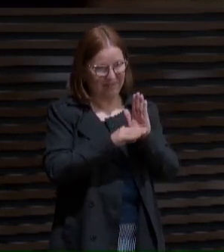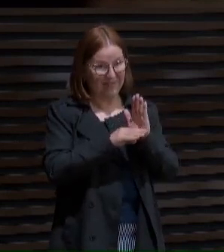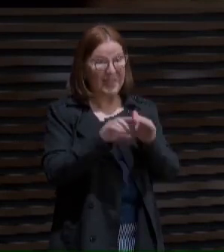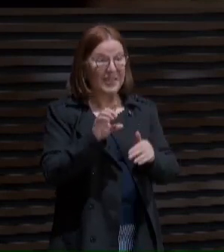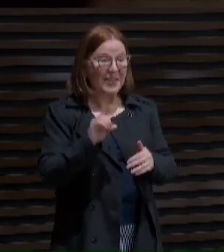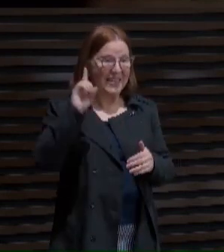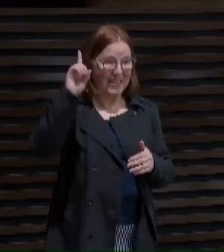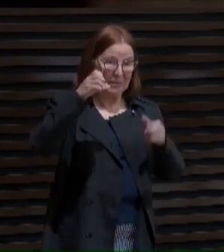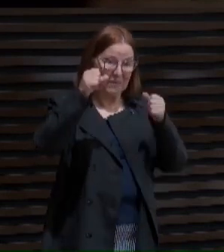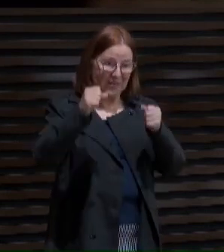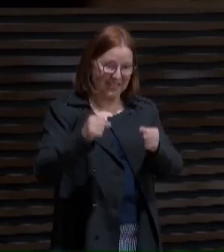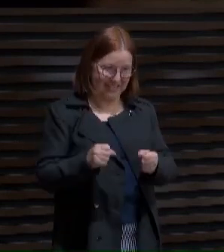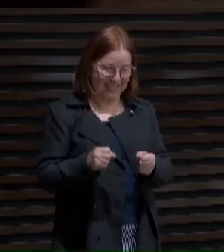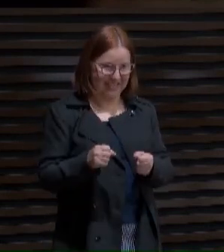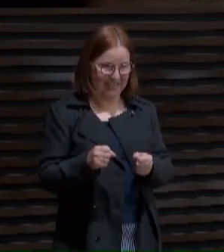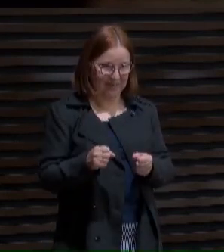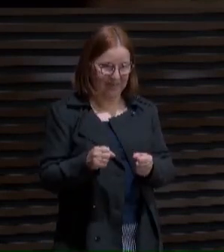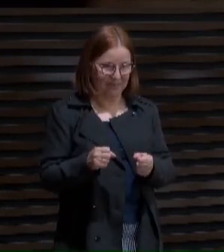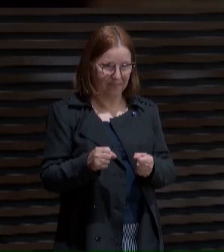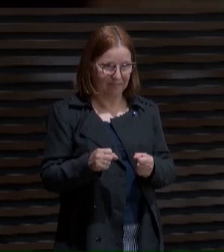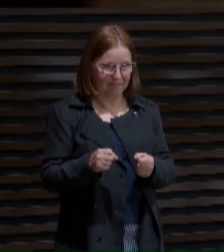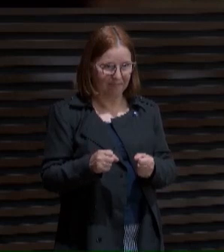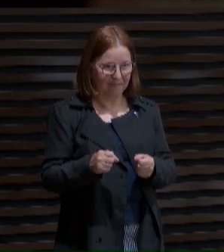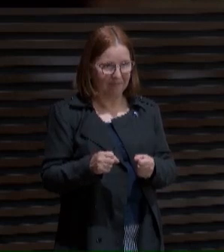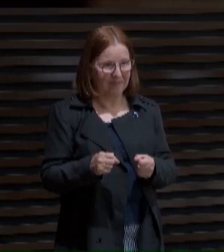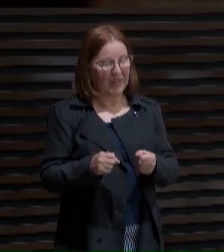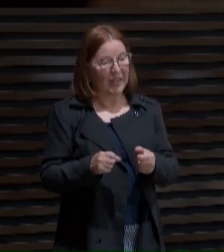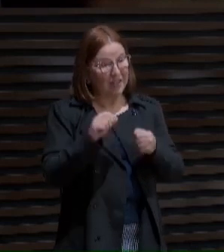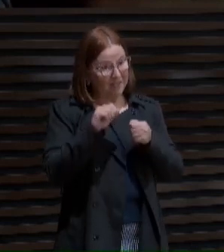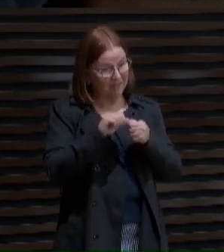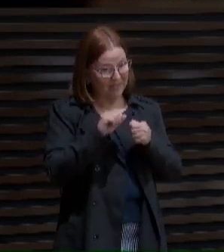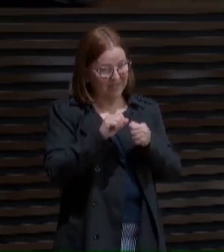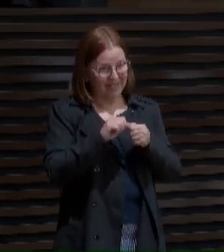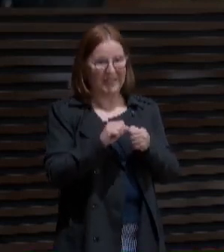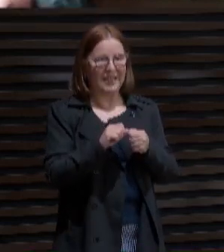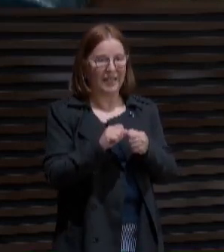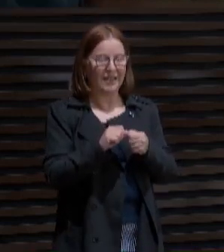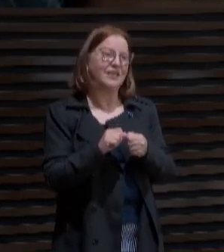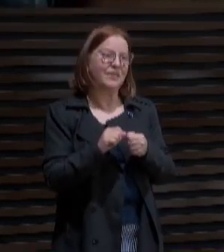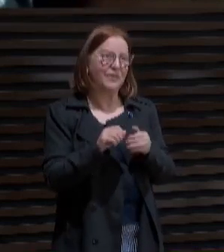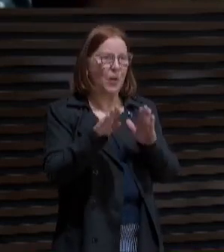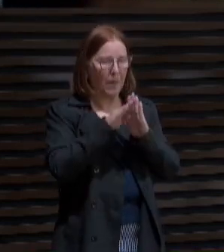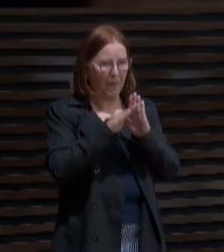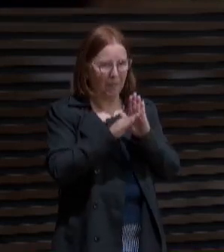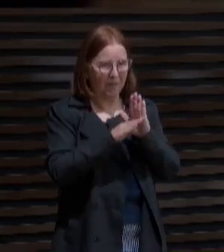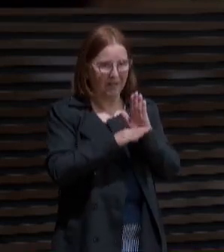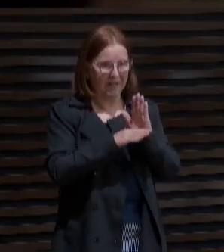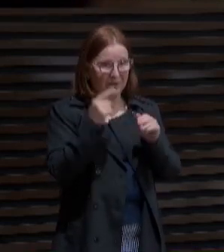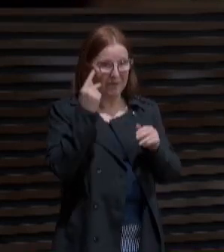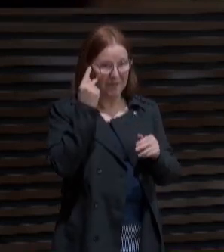Deus poderia criar uma expiação para o pecado que satisfizesse as próprias exigências da sua